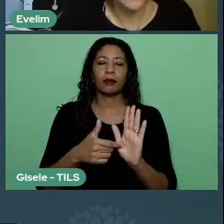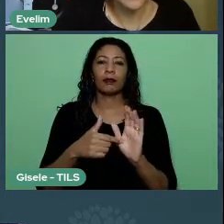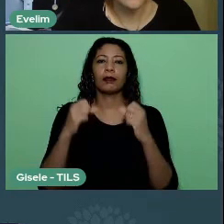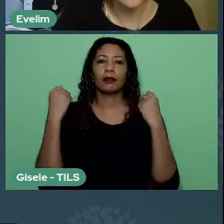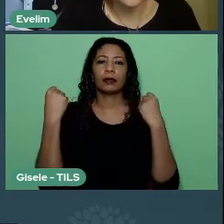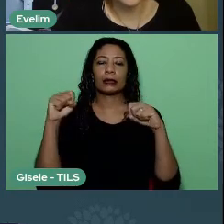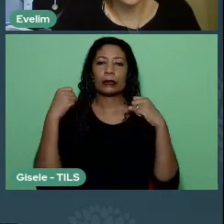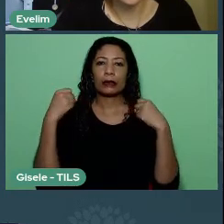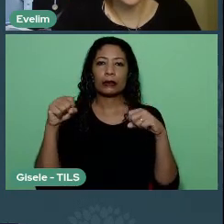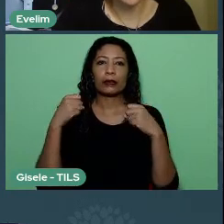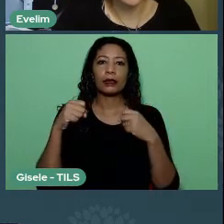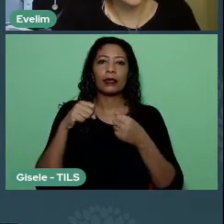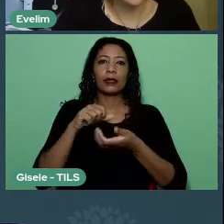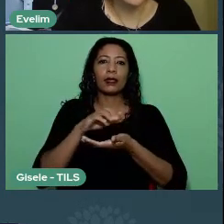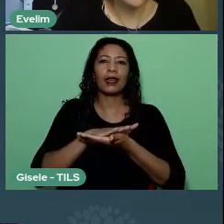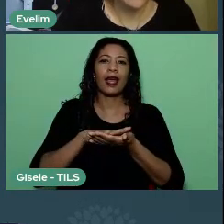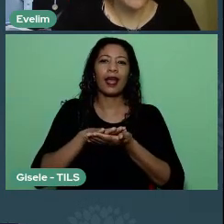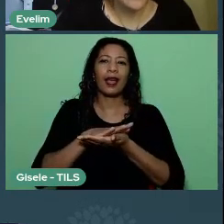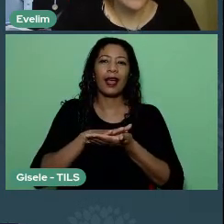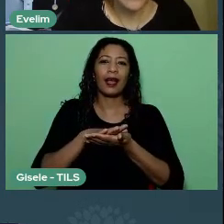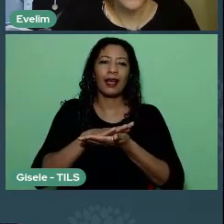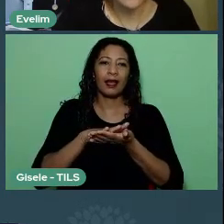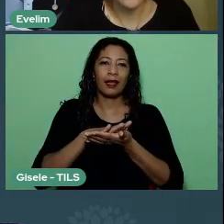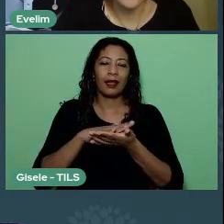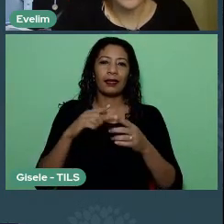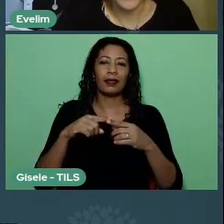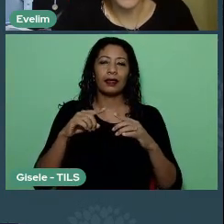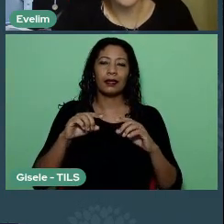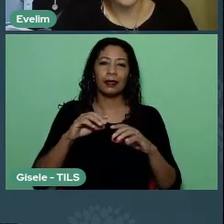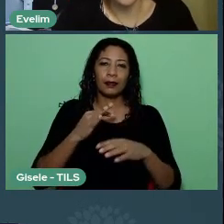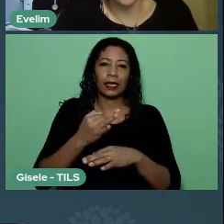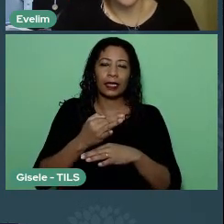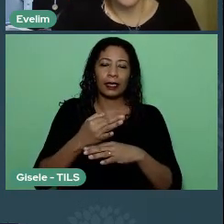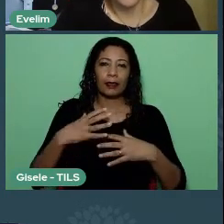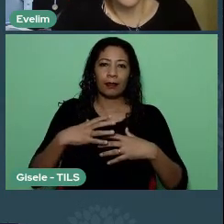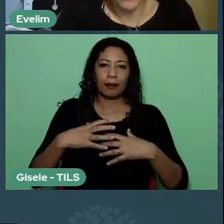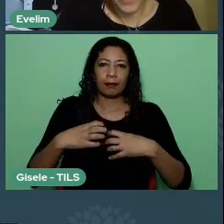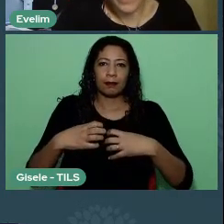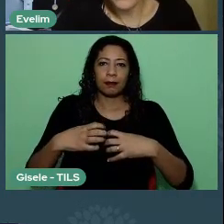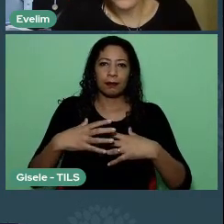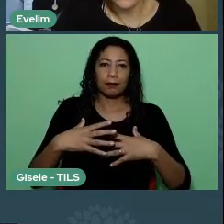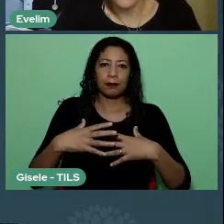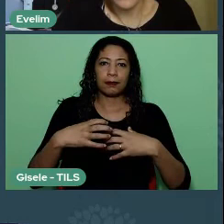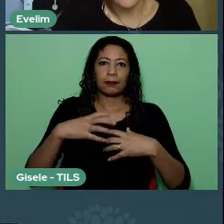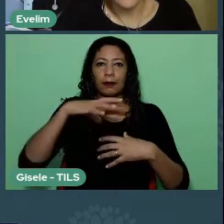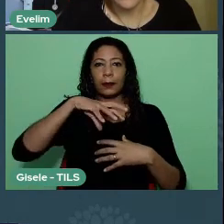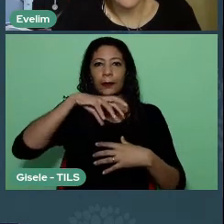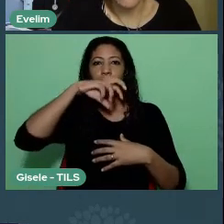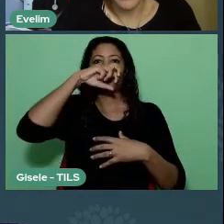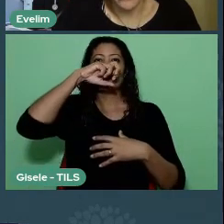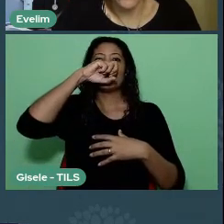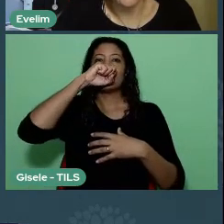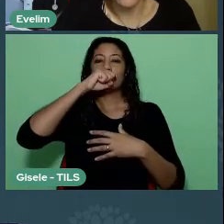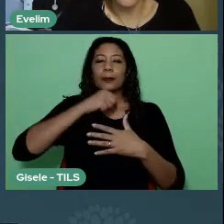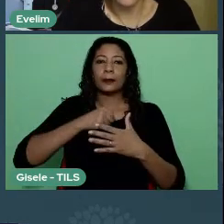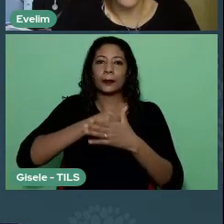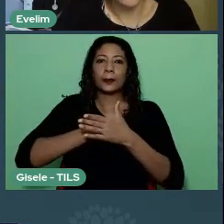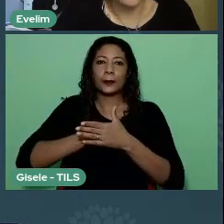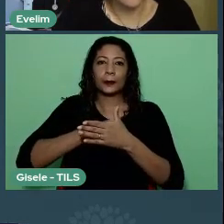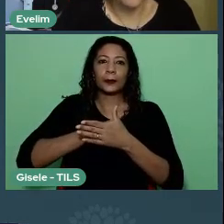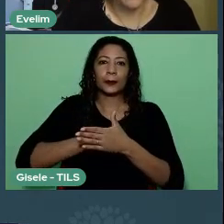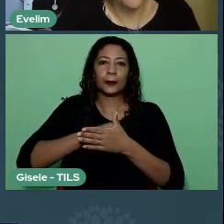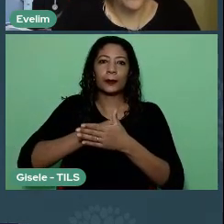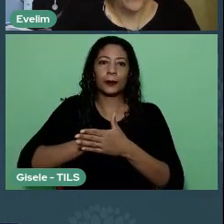física, né? Existe uma resistência persistente dessas vias aéreas subclínica, né, uma resistência maior,